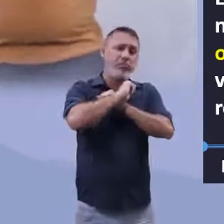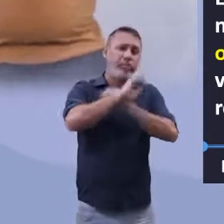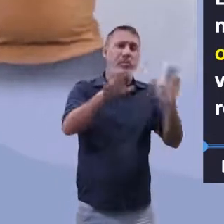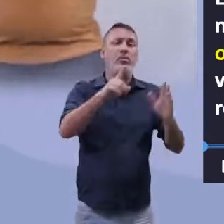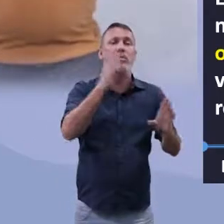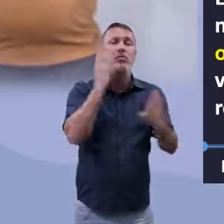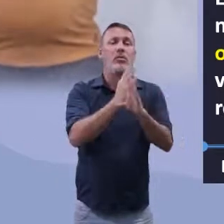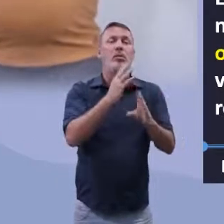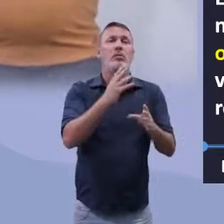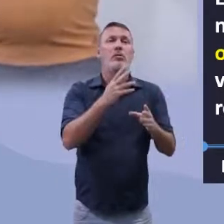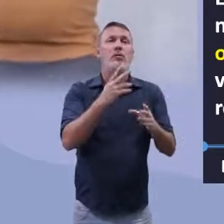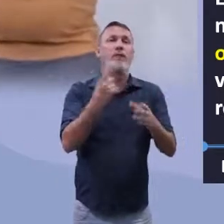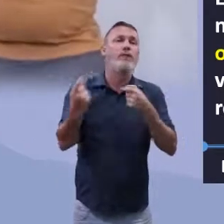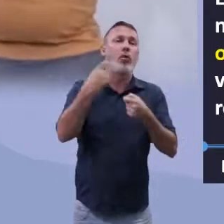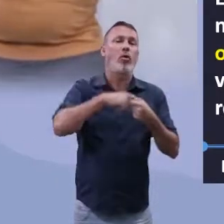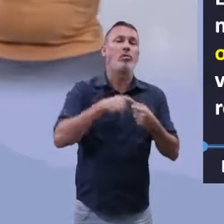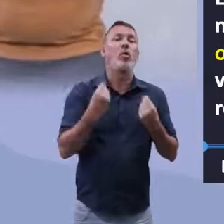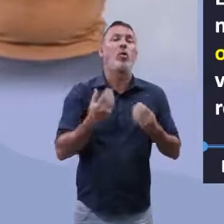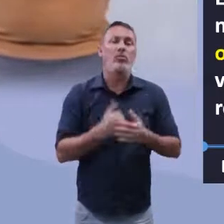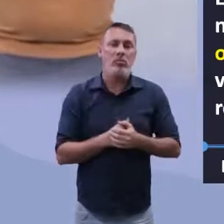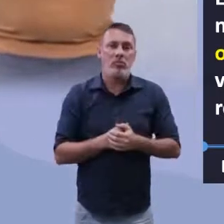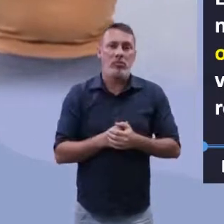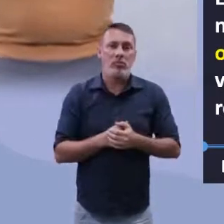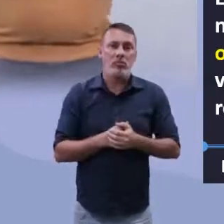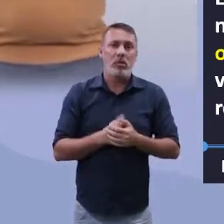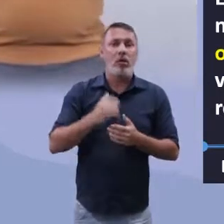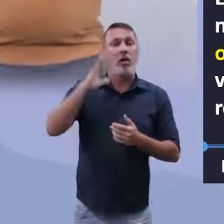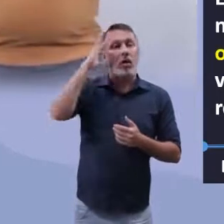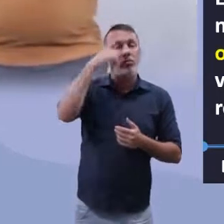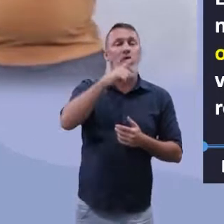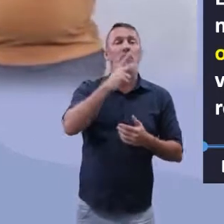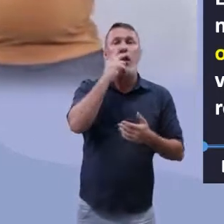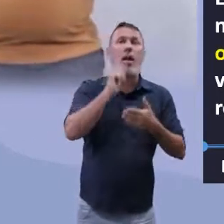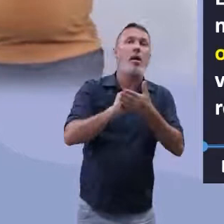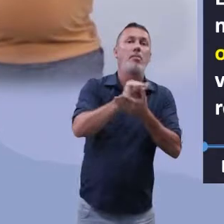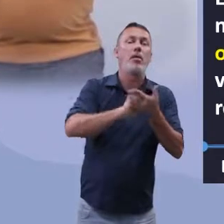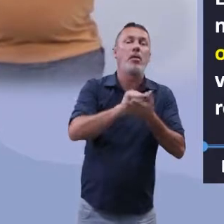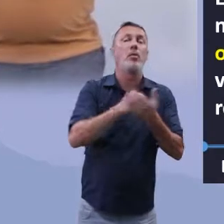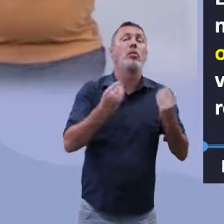fake news, depois que você lança uma inverdade na internet,